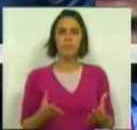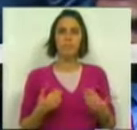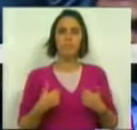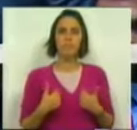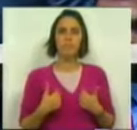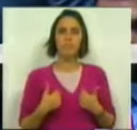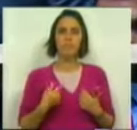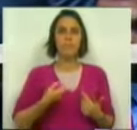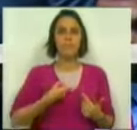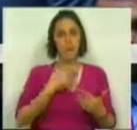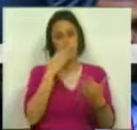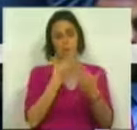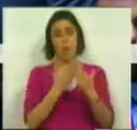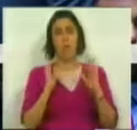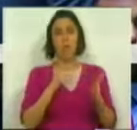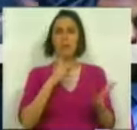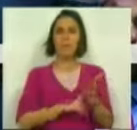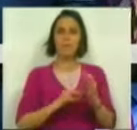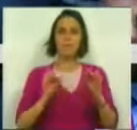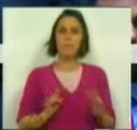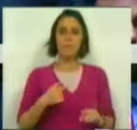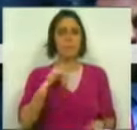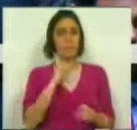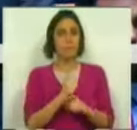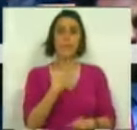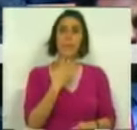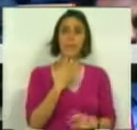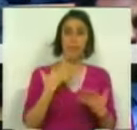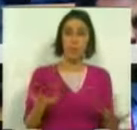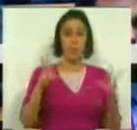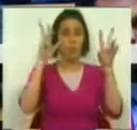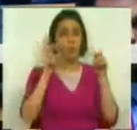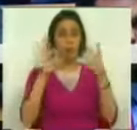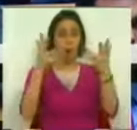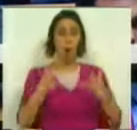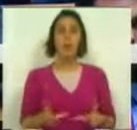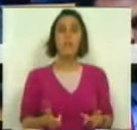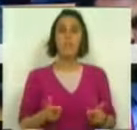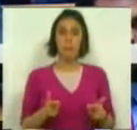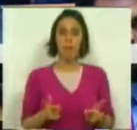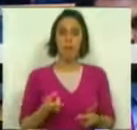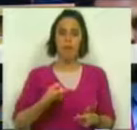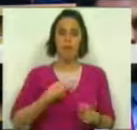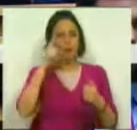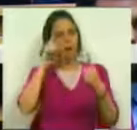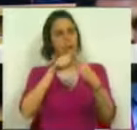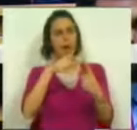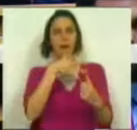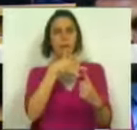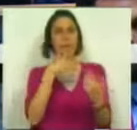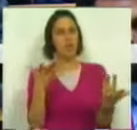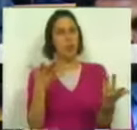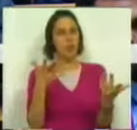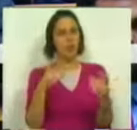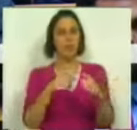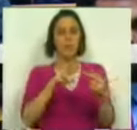com que nos temos que confrontar é, de facto, sermos rigorosos em matéria orçamental e sermos ambiciosos